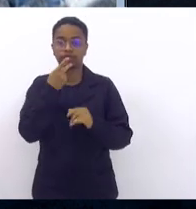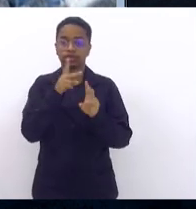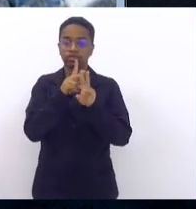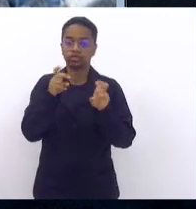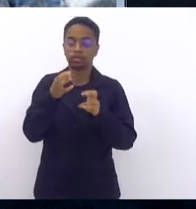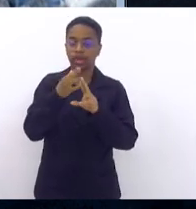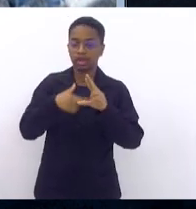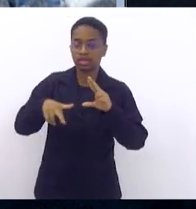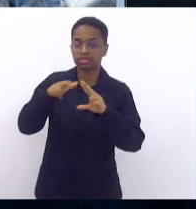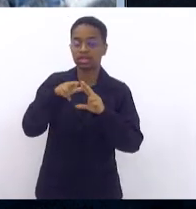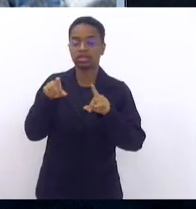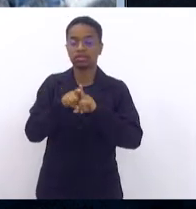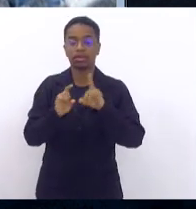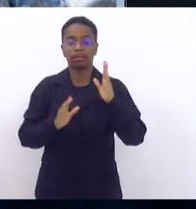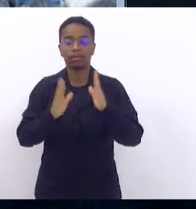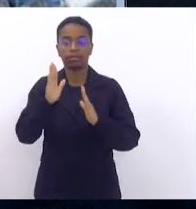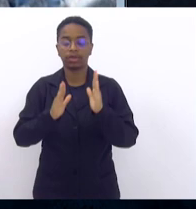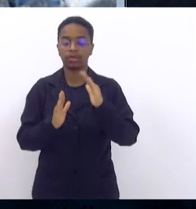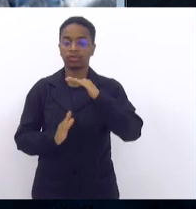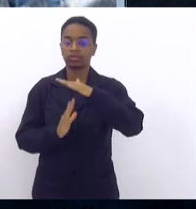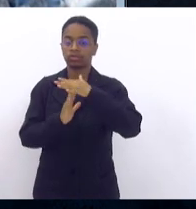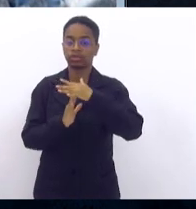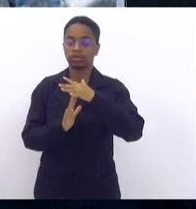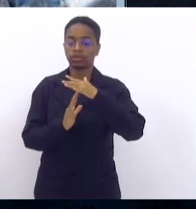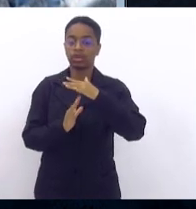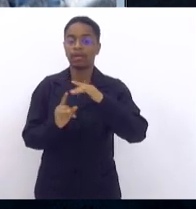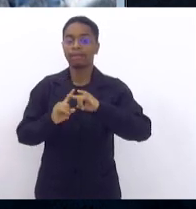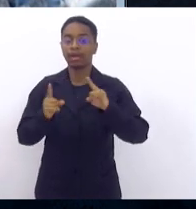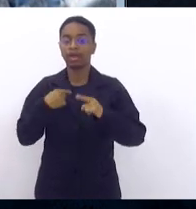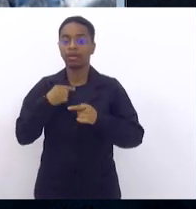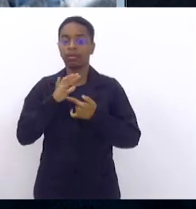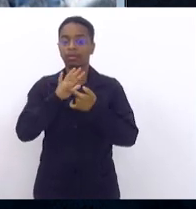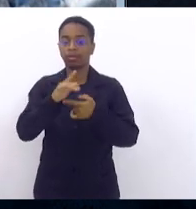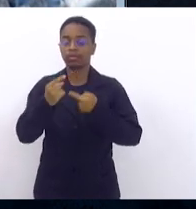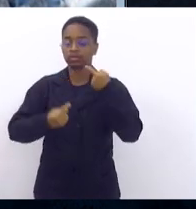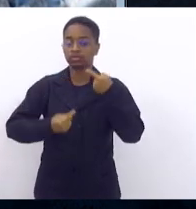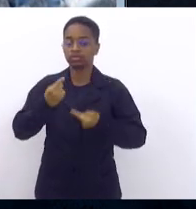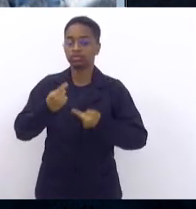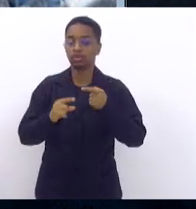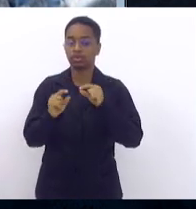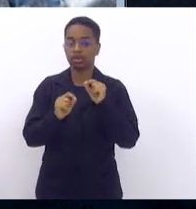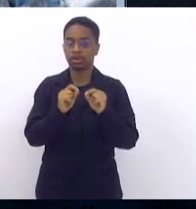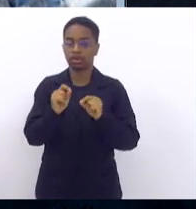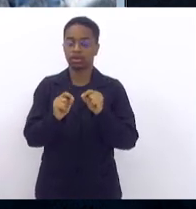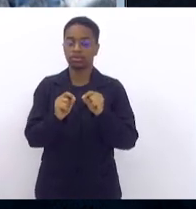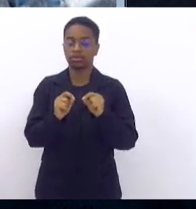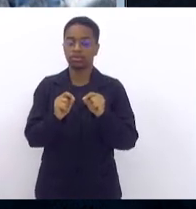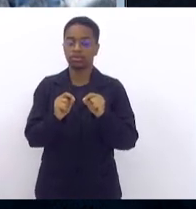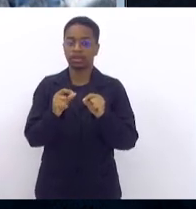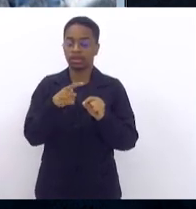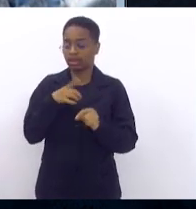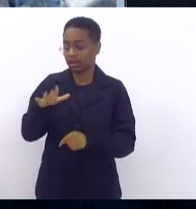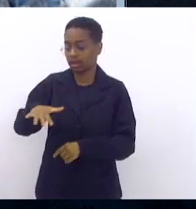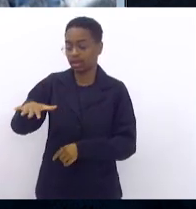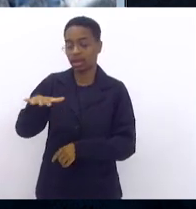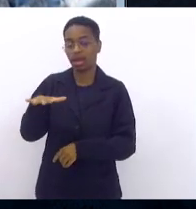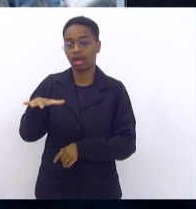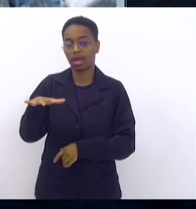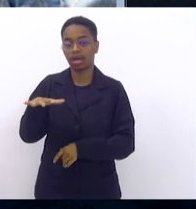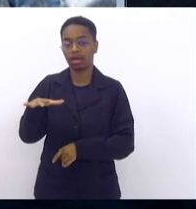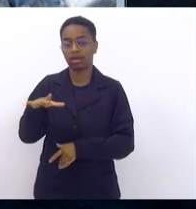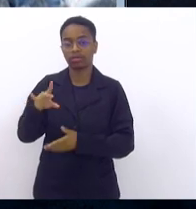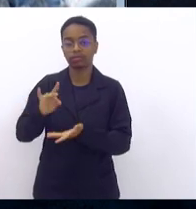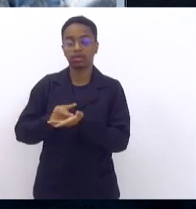falou da vida útil mas eu venho trazer uma uma discussão é que pega a ponta efetivamente